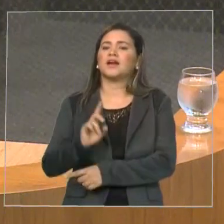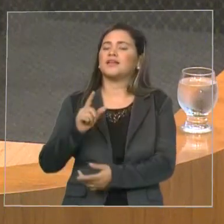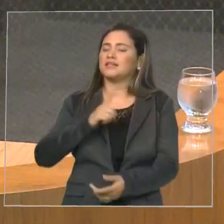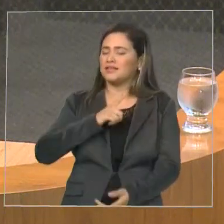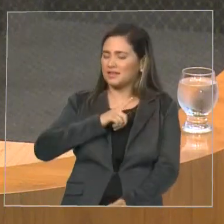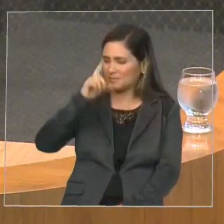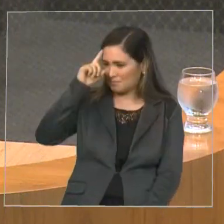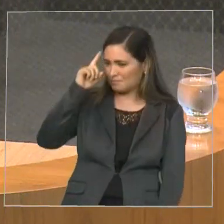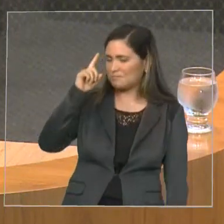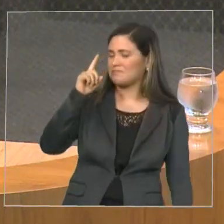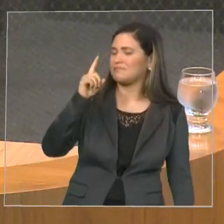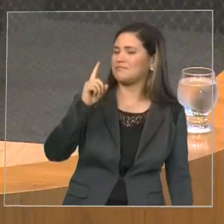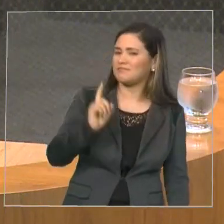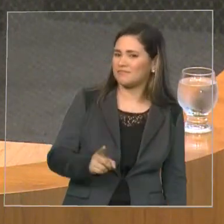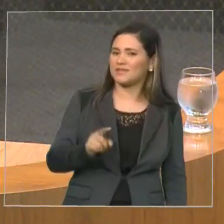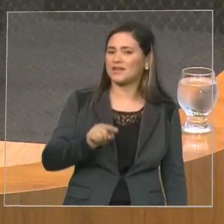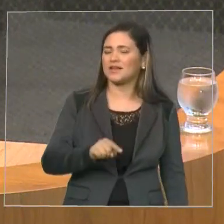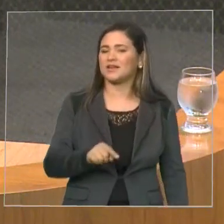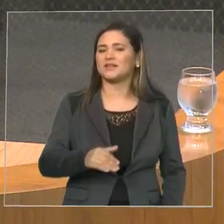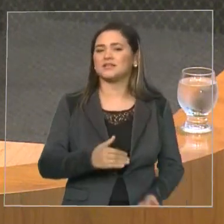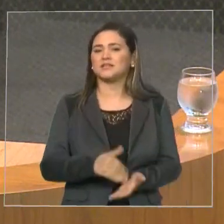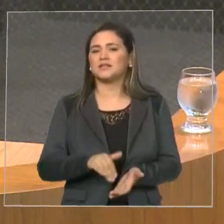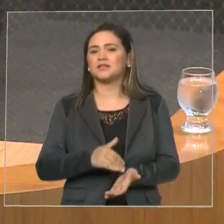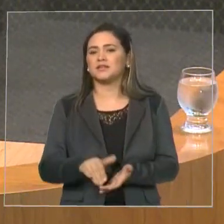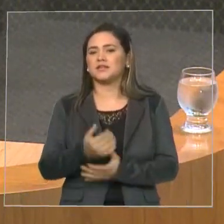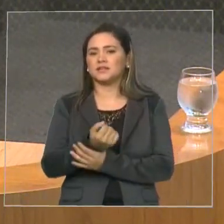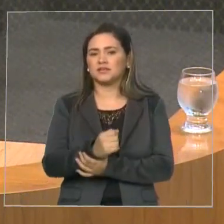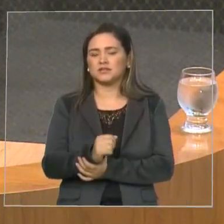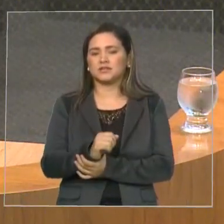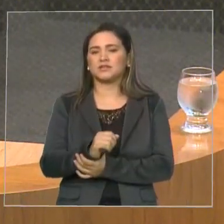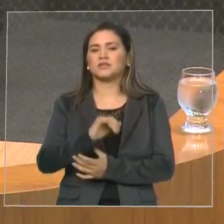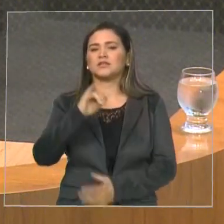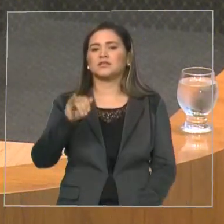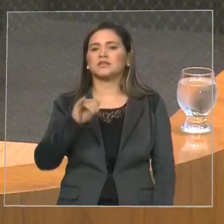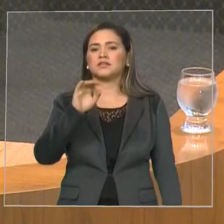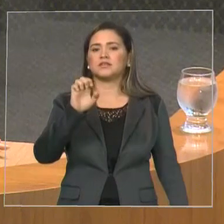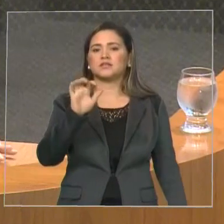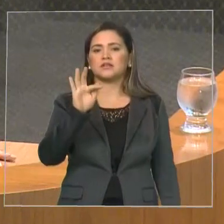foi ordem dele e do secretário de Segurança, Jefferson Portela.